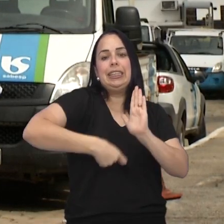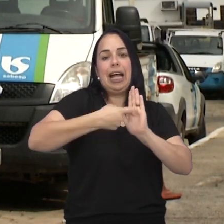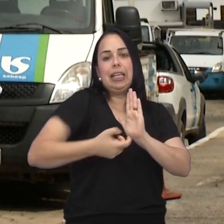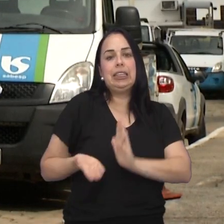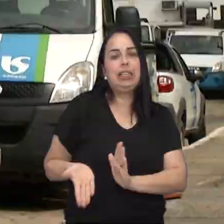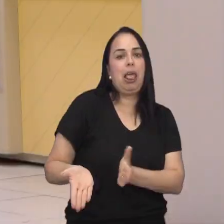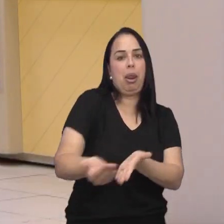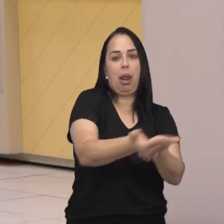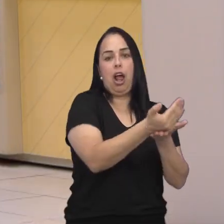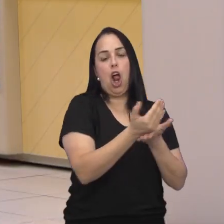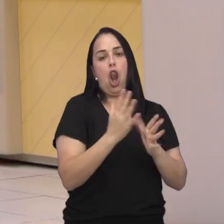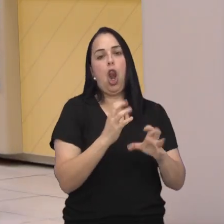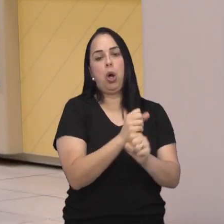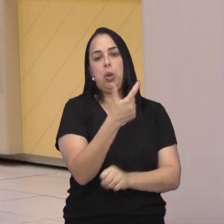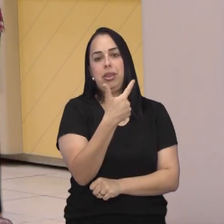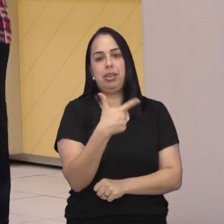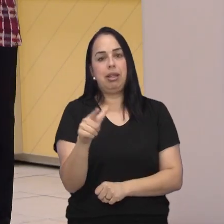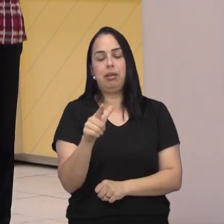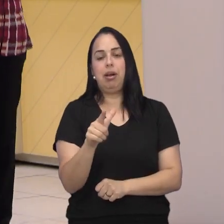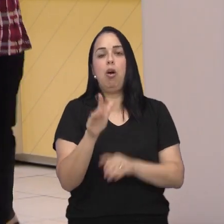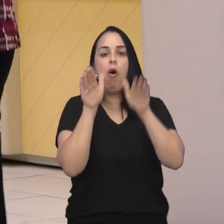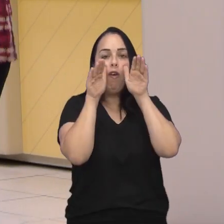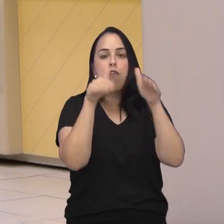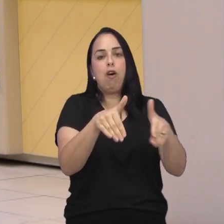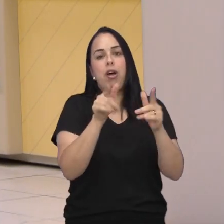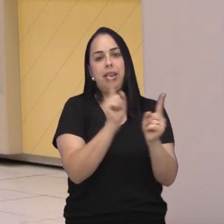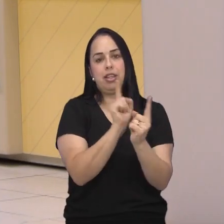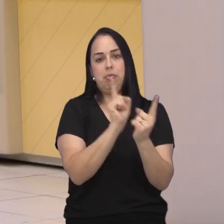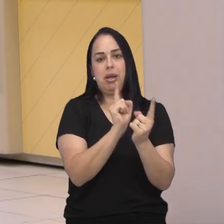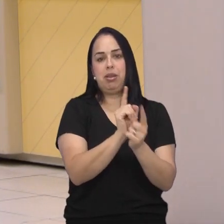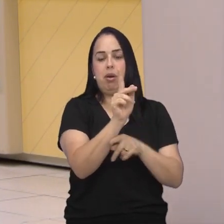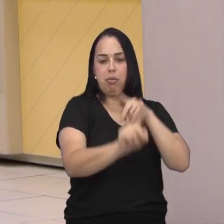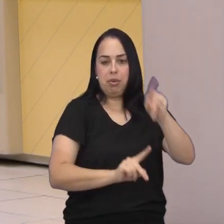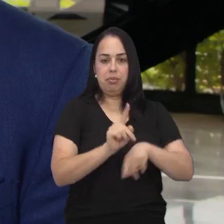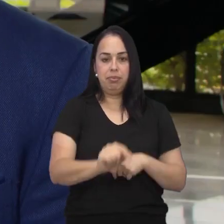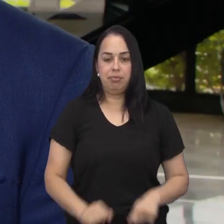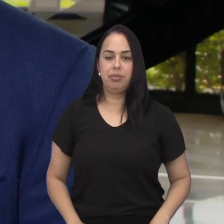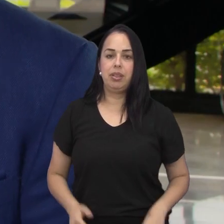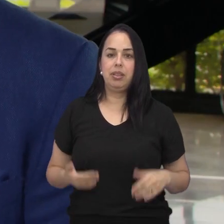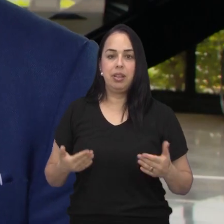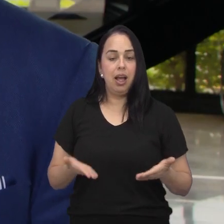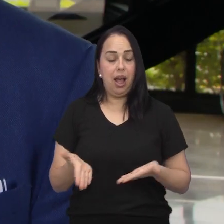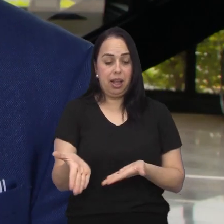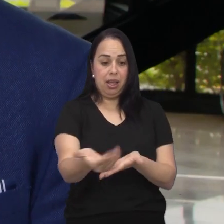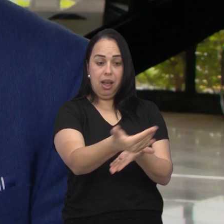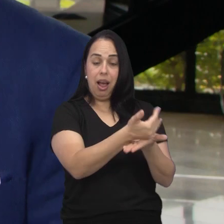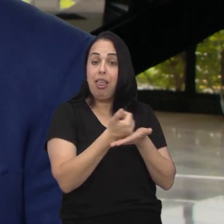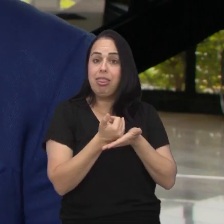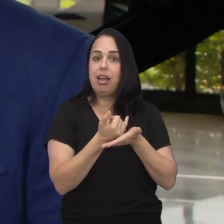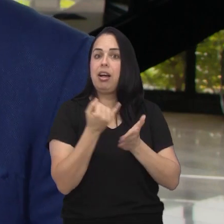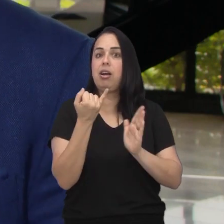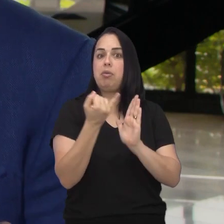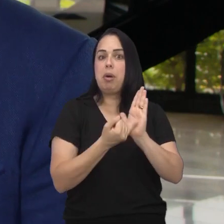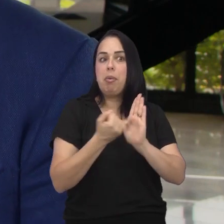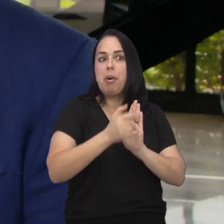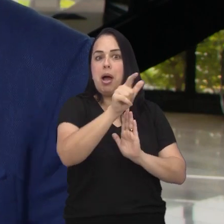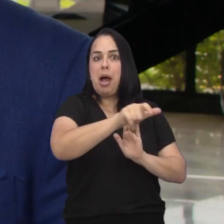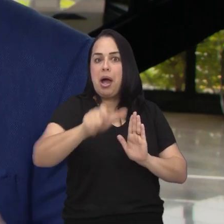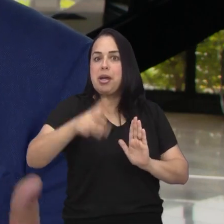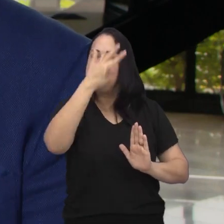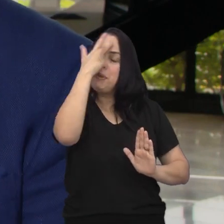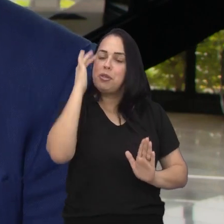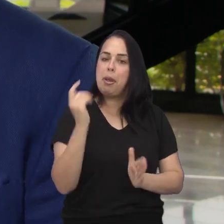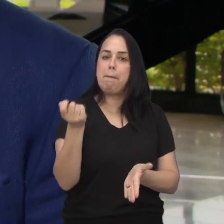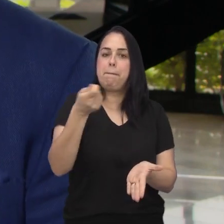e taxas de serviço, e não há lucro. O foco é o atendimento à população. Isso vem a partir dos impostos dos cidadãos que